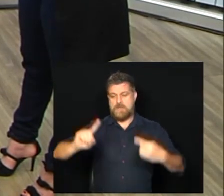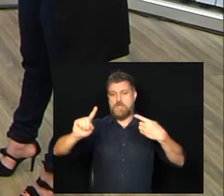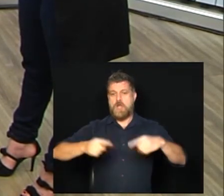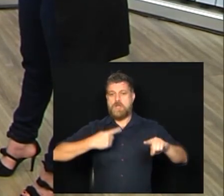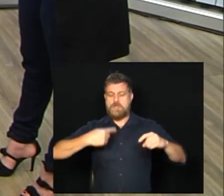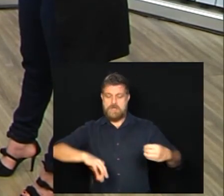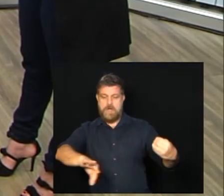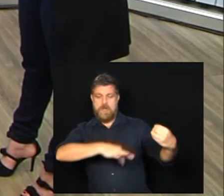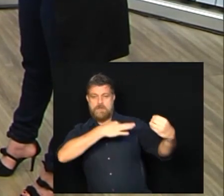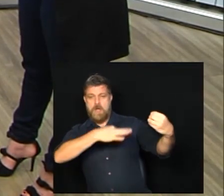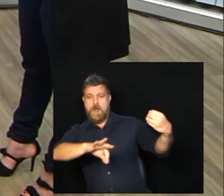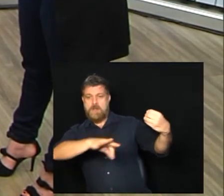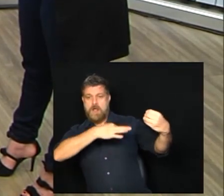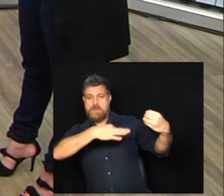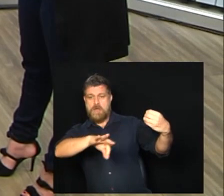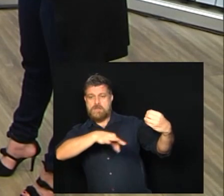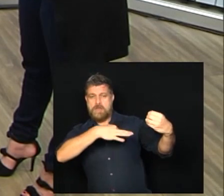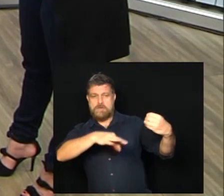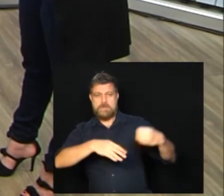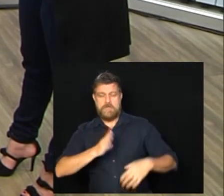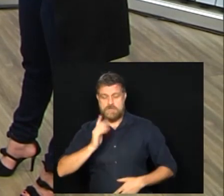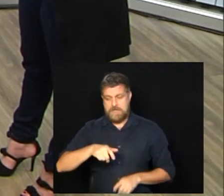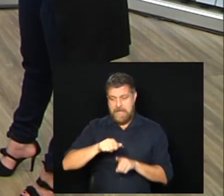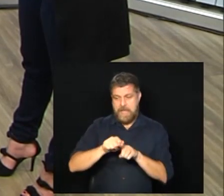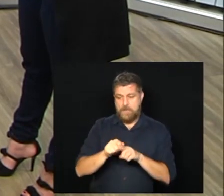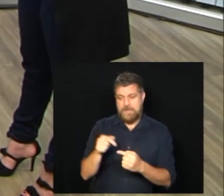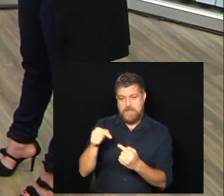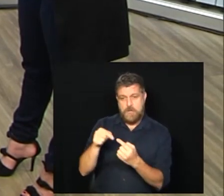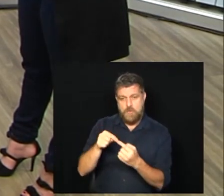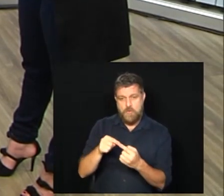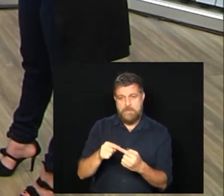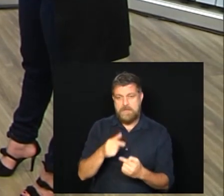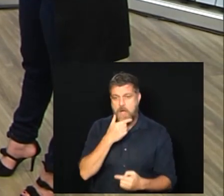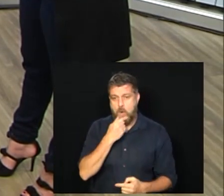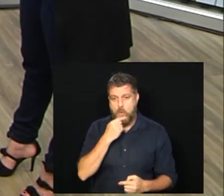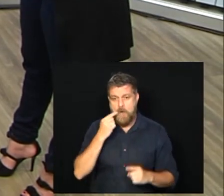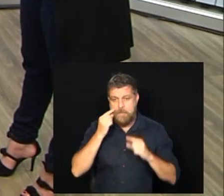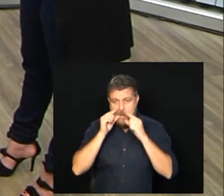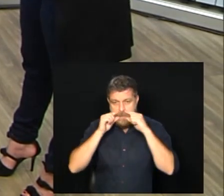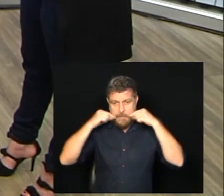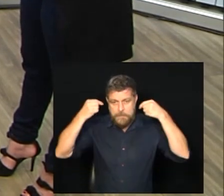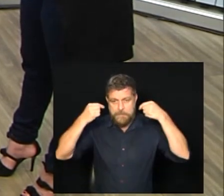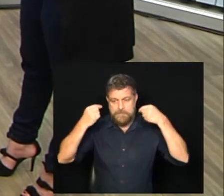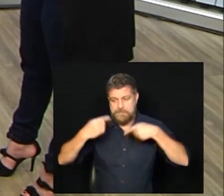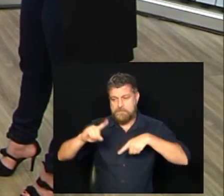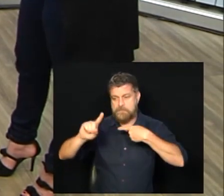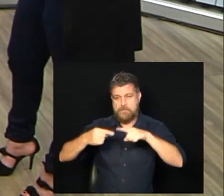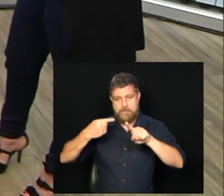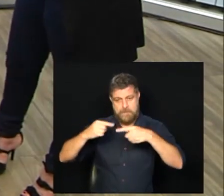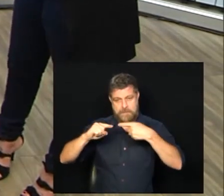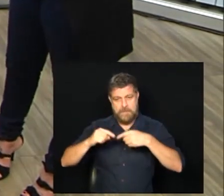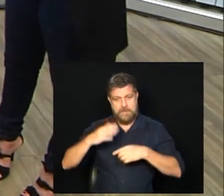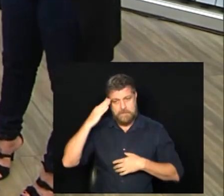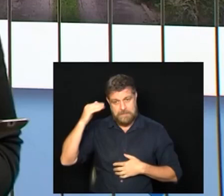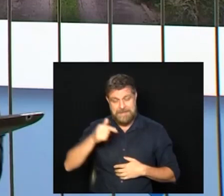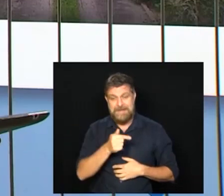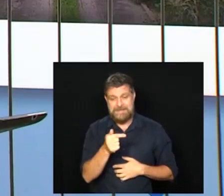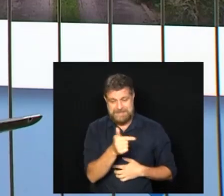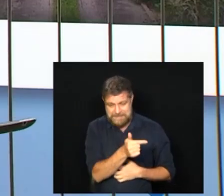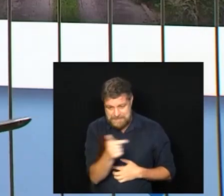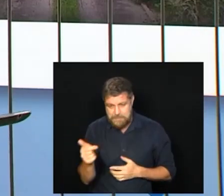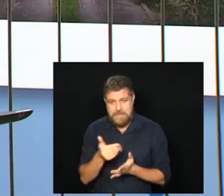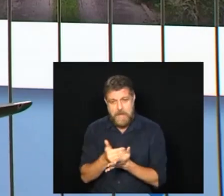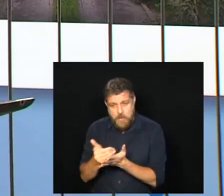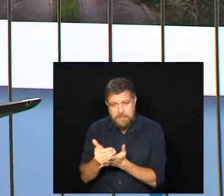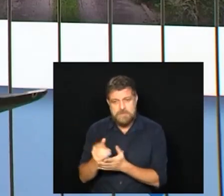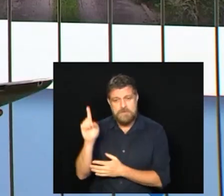Orquestra Sinfônica de Campinas, já que é um mês dedicado a Carlos Gomes. A gente que falou aqui da Semana Carlos Gomes, que começou no